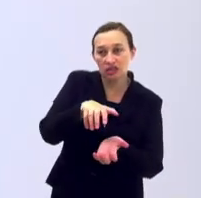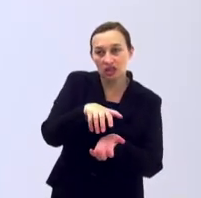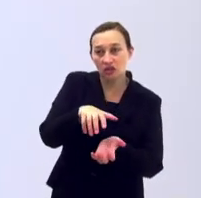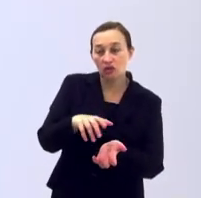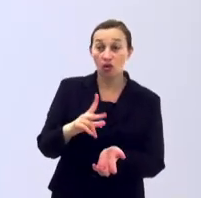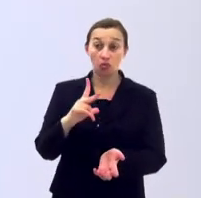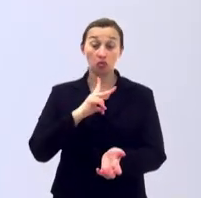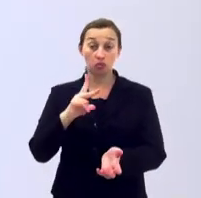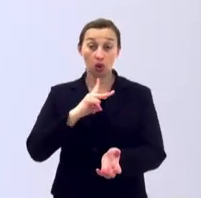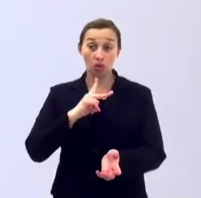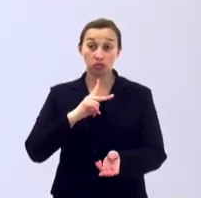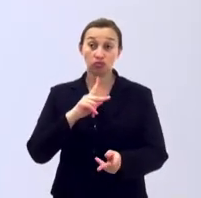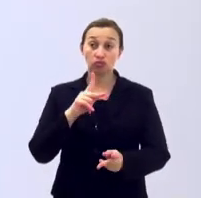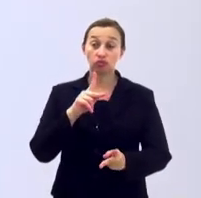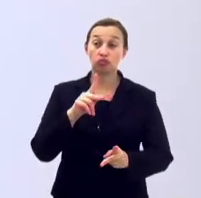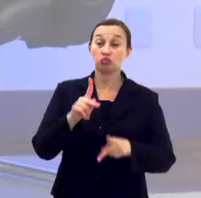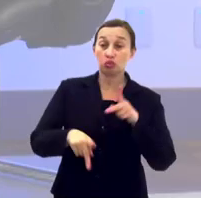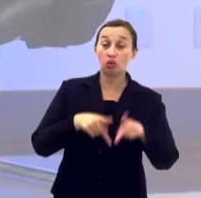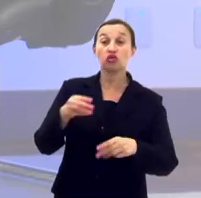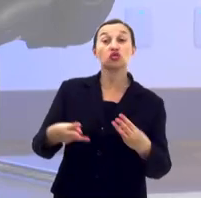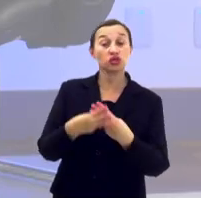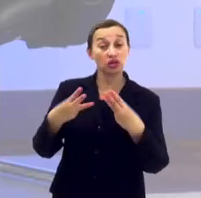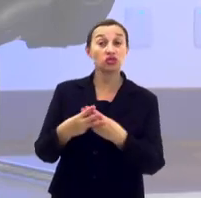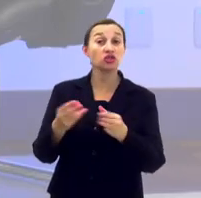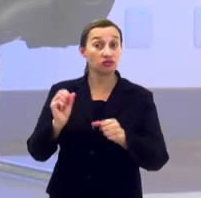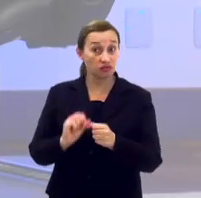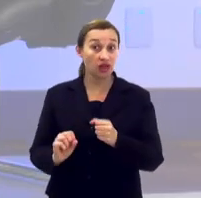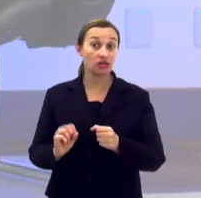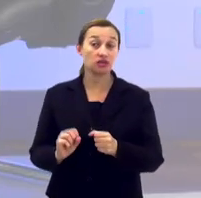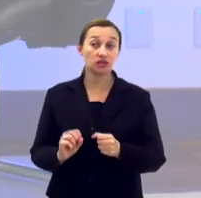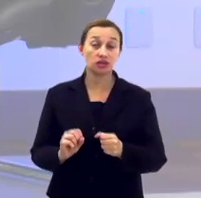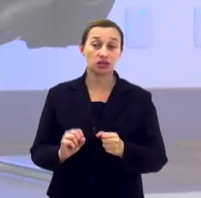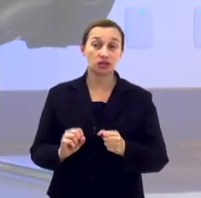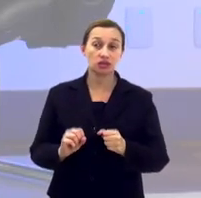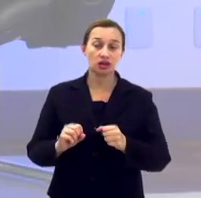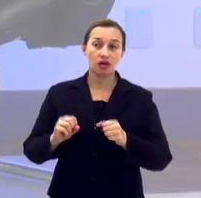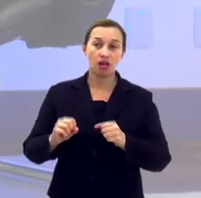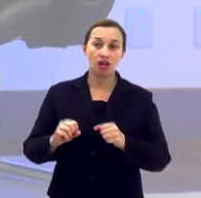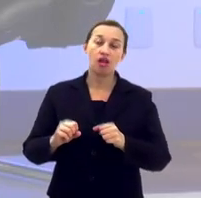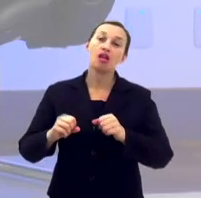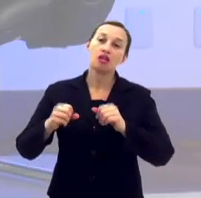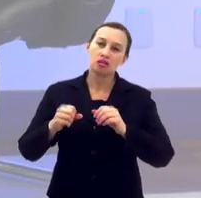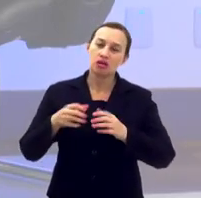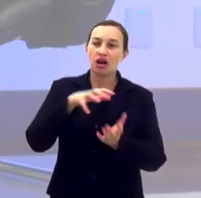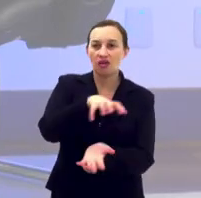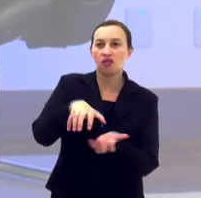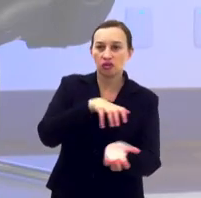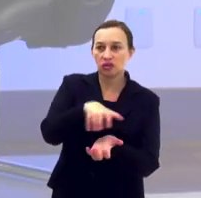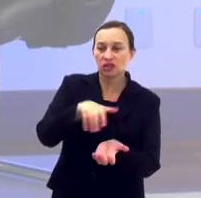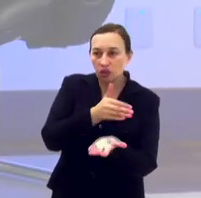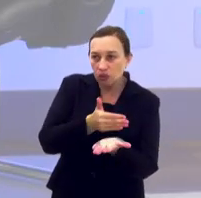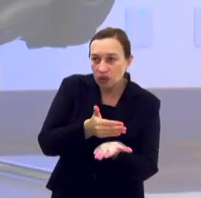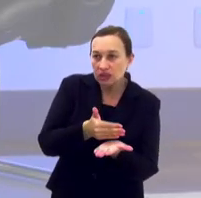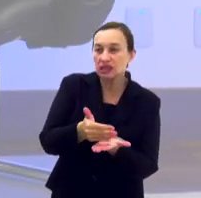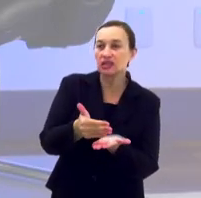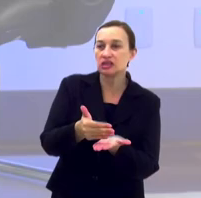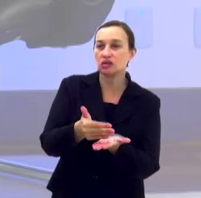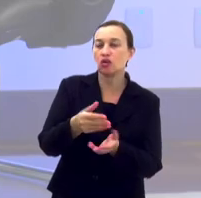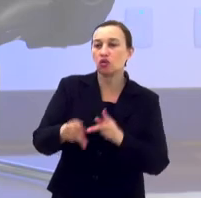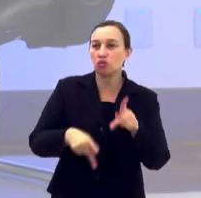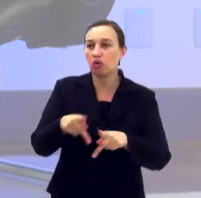foi feita pelos próprios judeus. Né? Os judeus lideraram a Revolução Socialista Comunista. Sim.